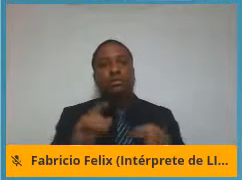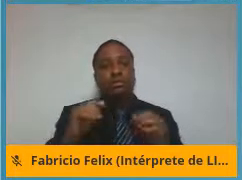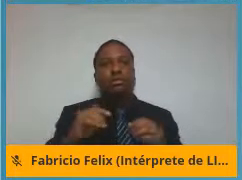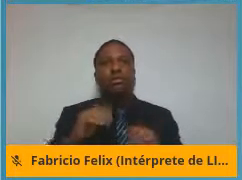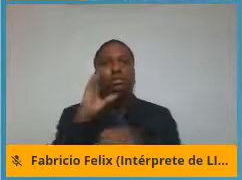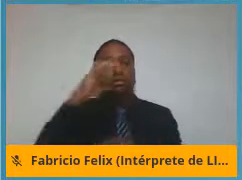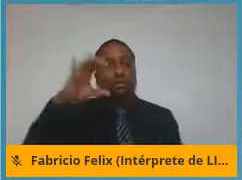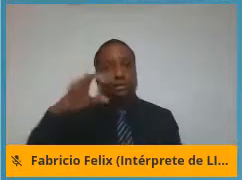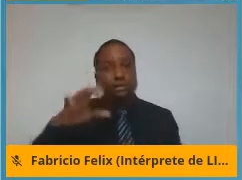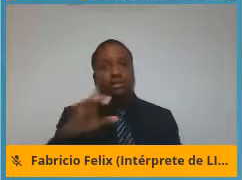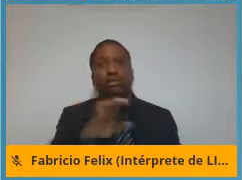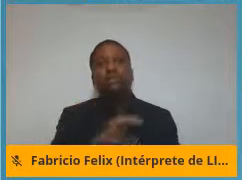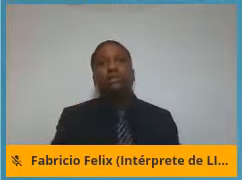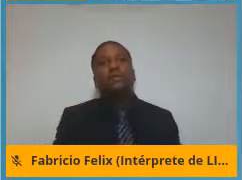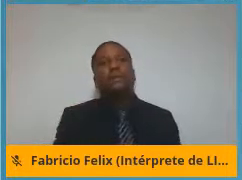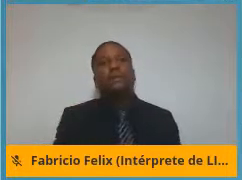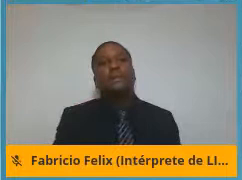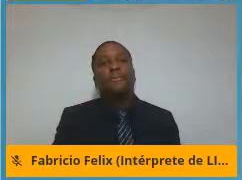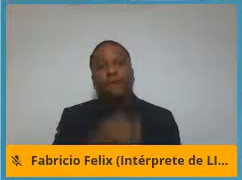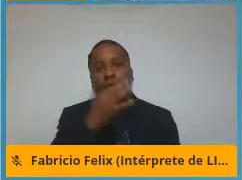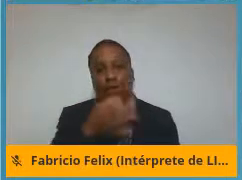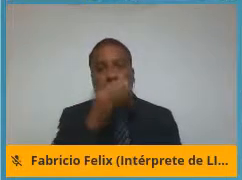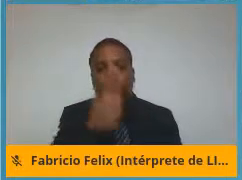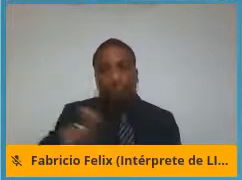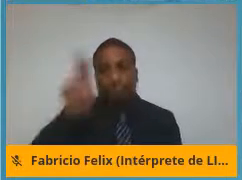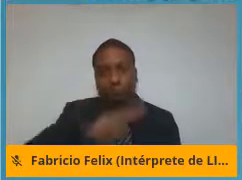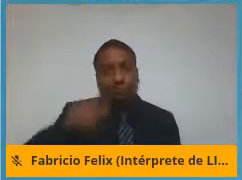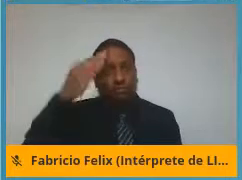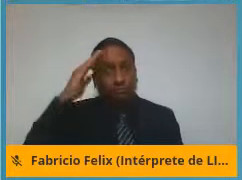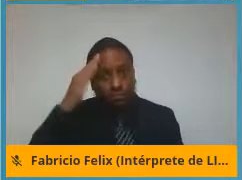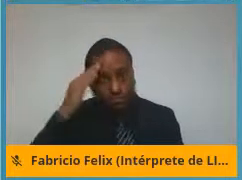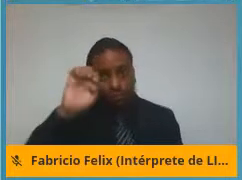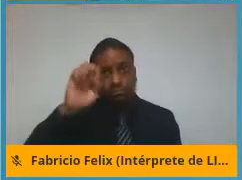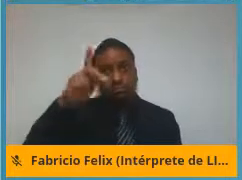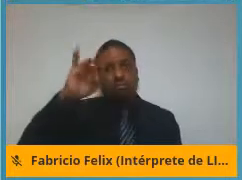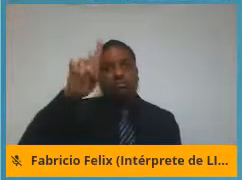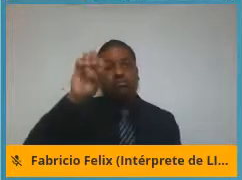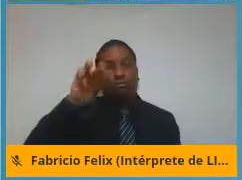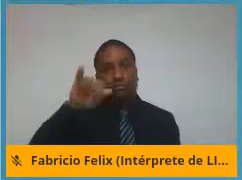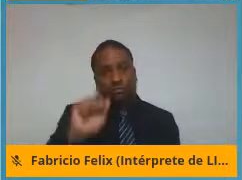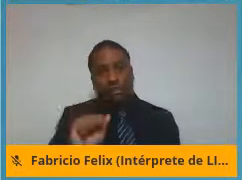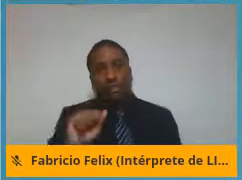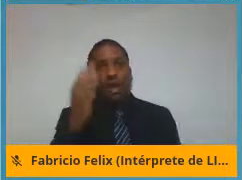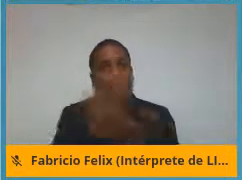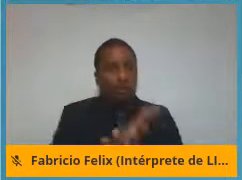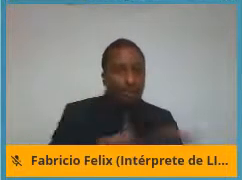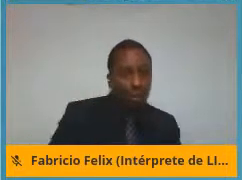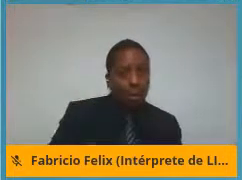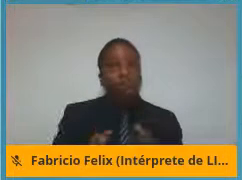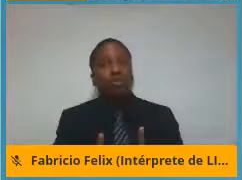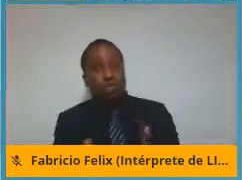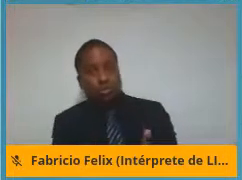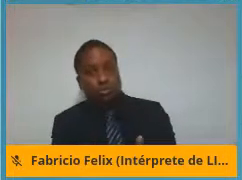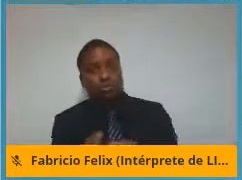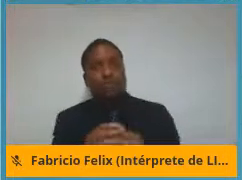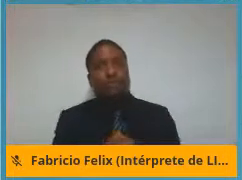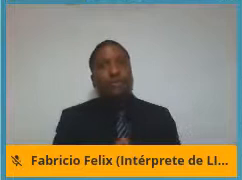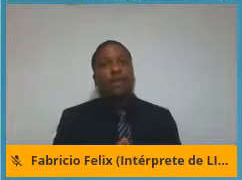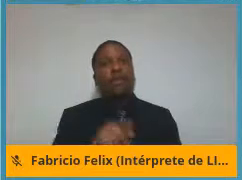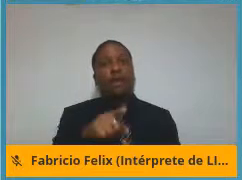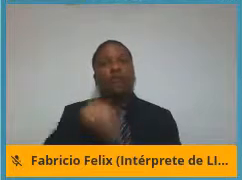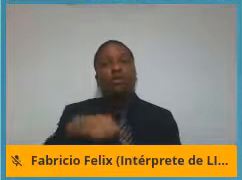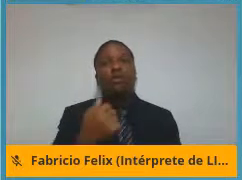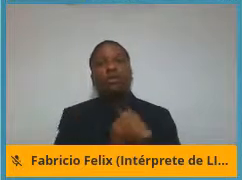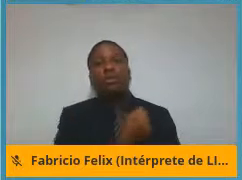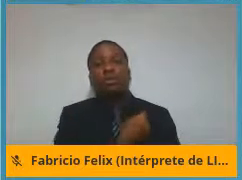para usar para entender se a epidemia passou, se não passou, se a gente está num caso grave ou não? Um deles é um número que vocês já devem ter ouvido